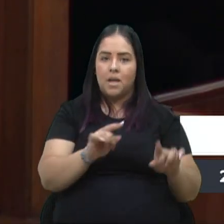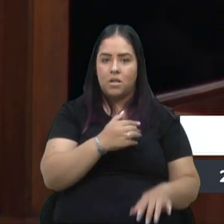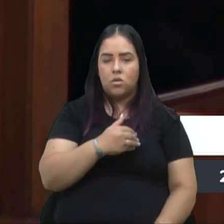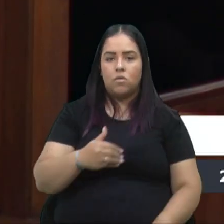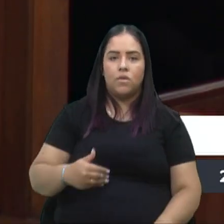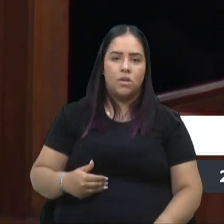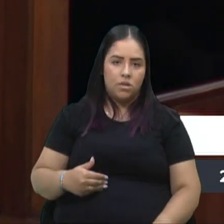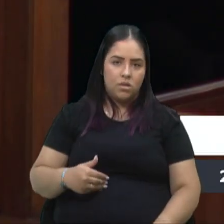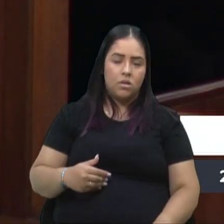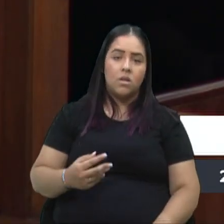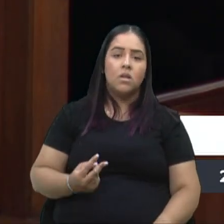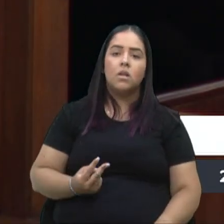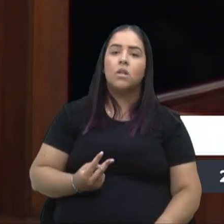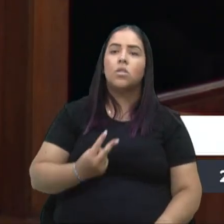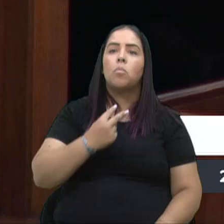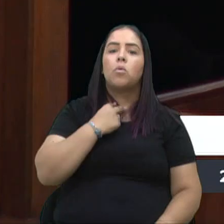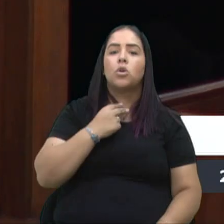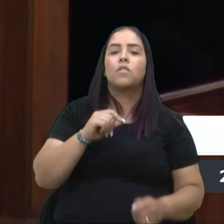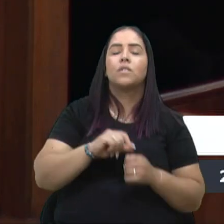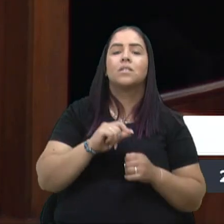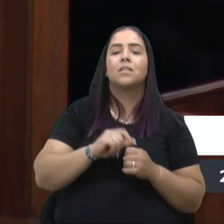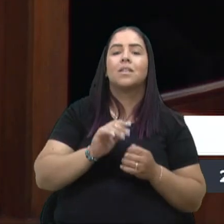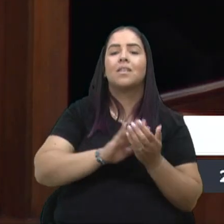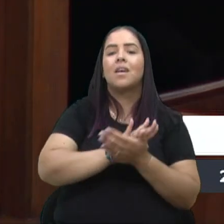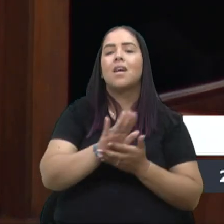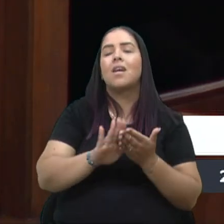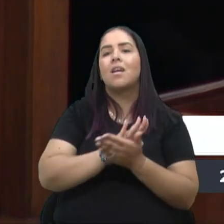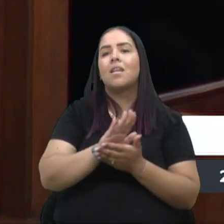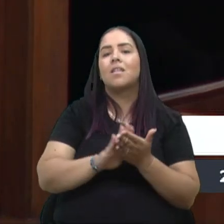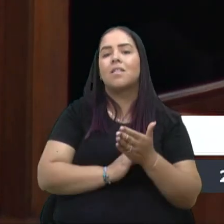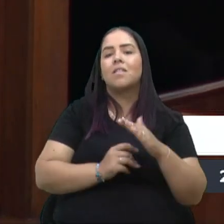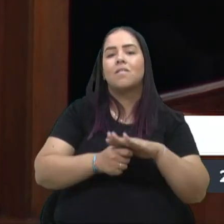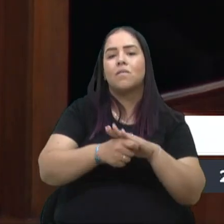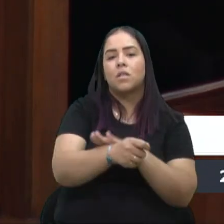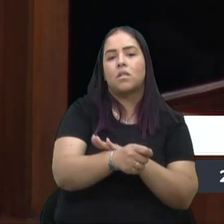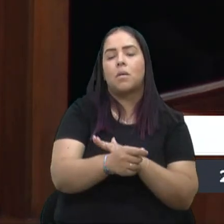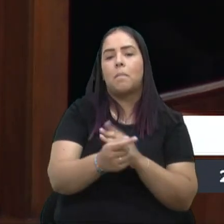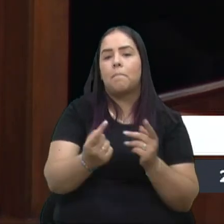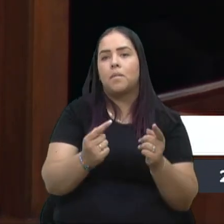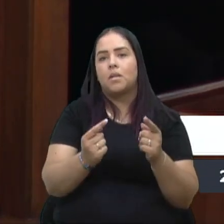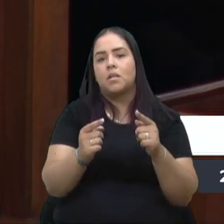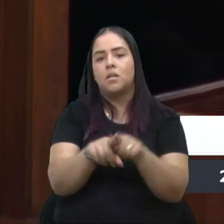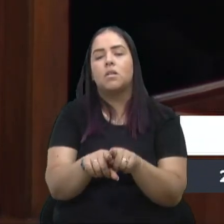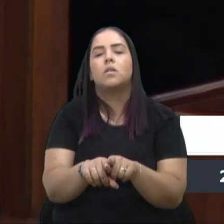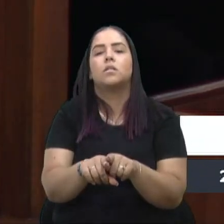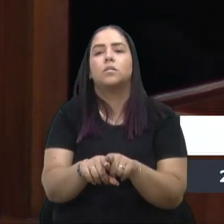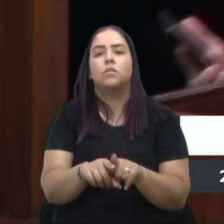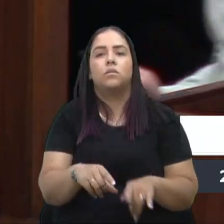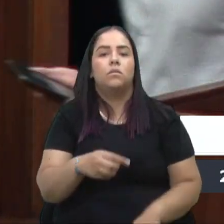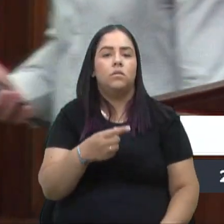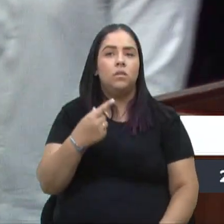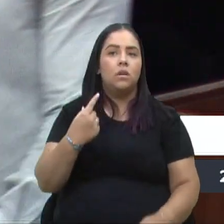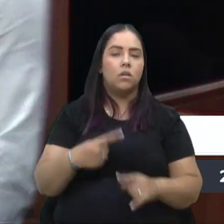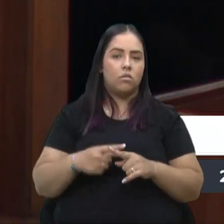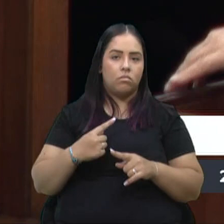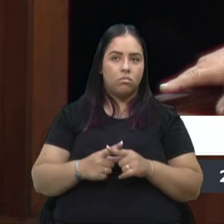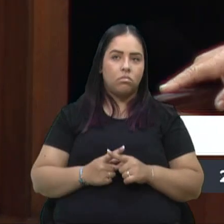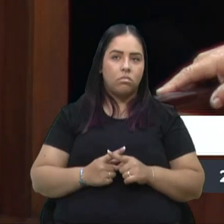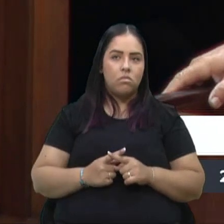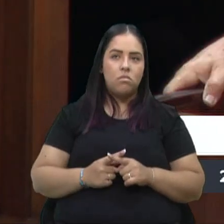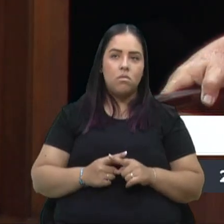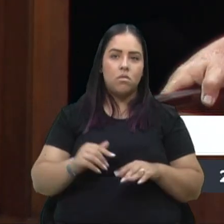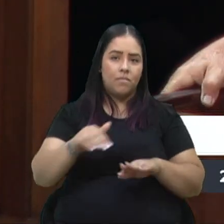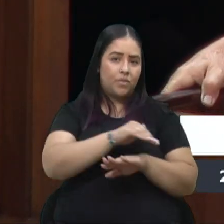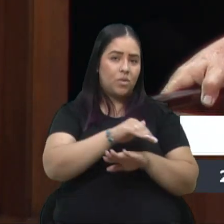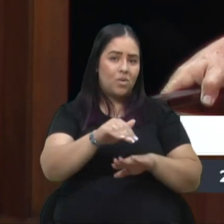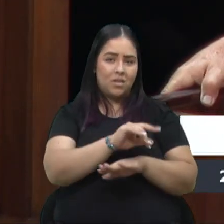não pode fazer nenhum investimento de parceria porque se trata que a estrada não é